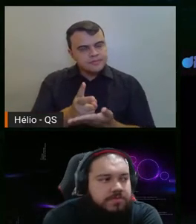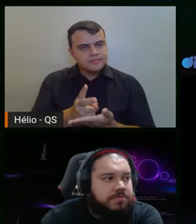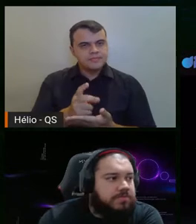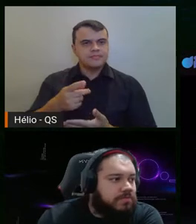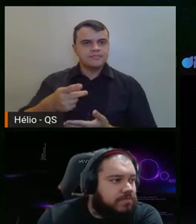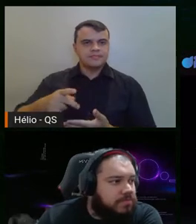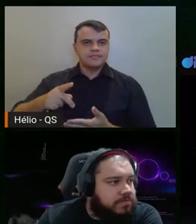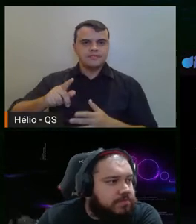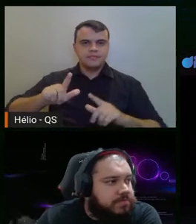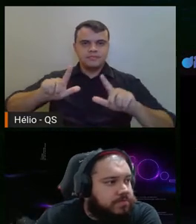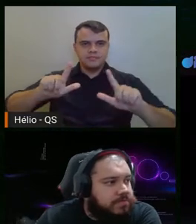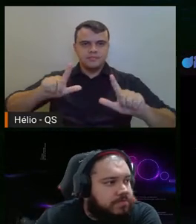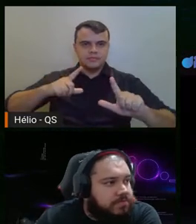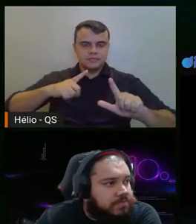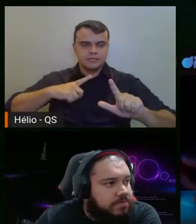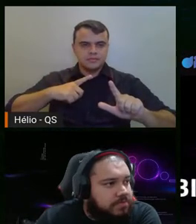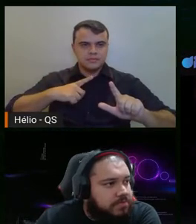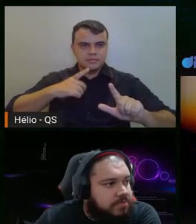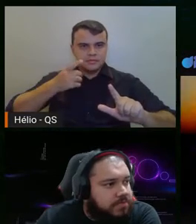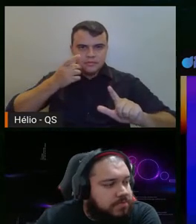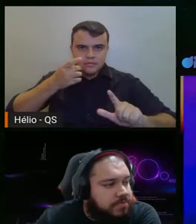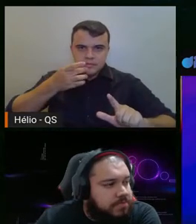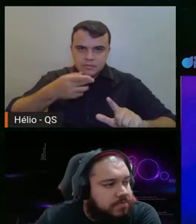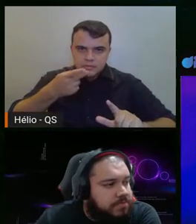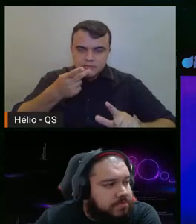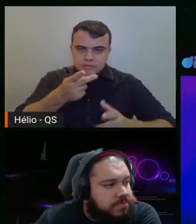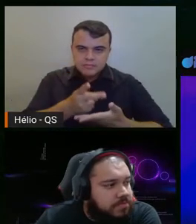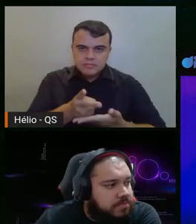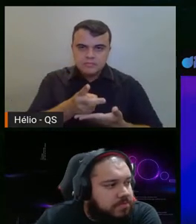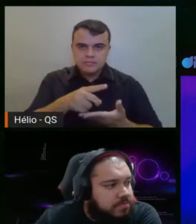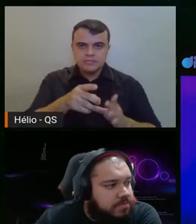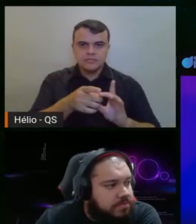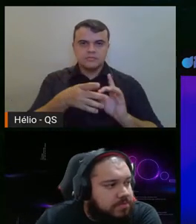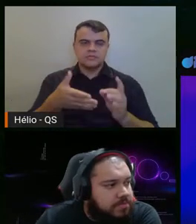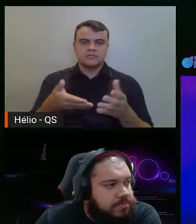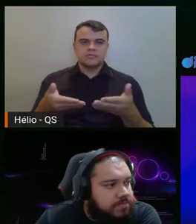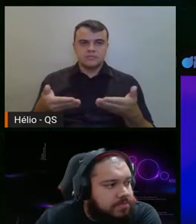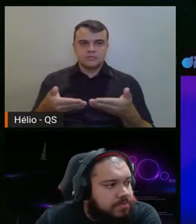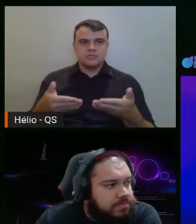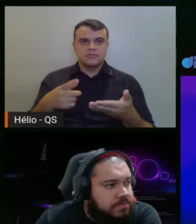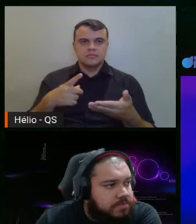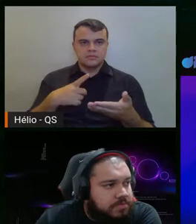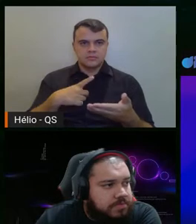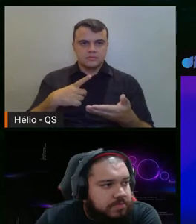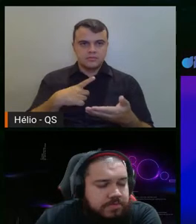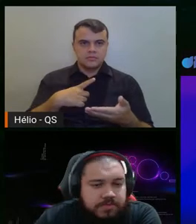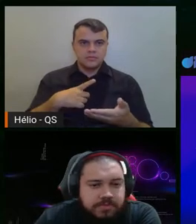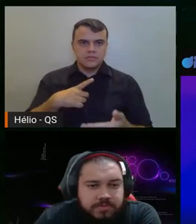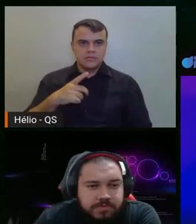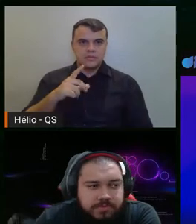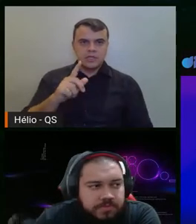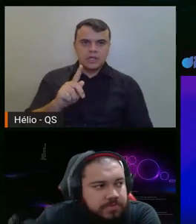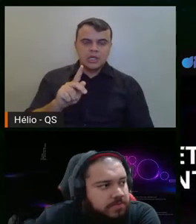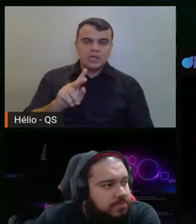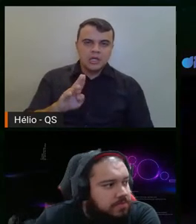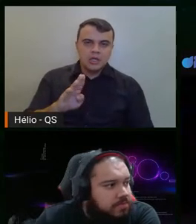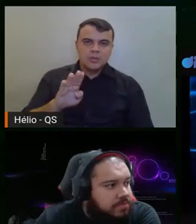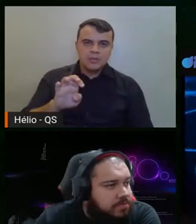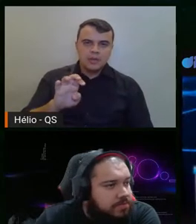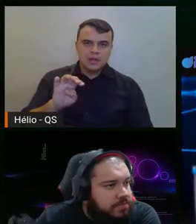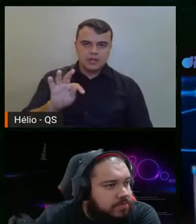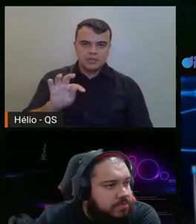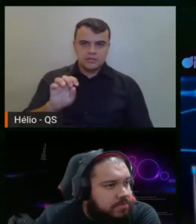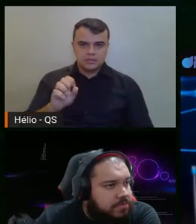banner as formações que estão em evidência que estão sendo liberadas aí atualmente tem inclusive adquirentes aí que o pessoal falou né